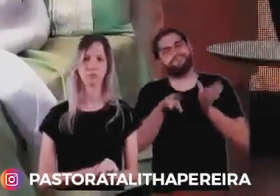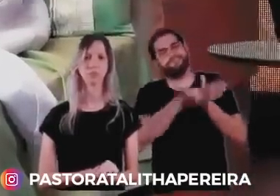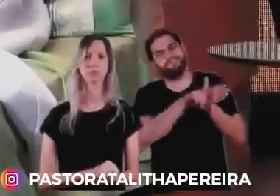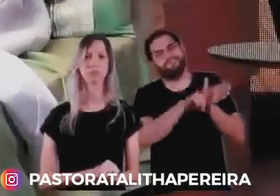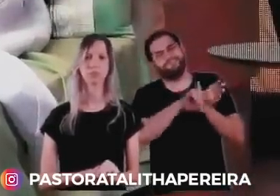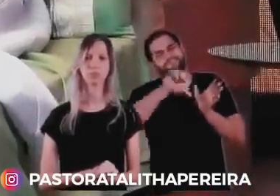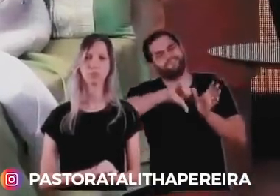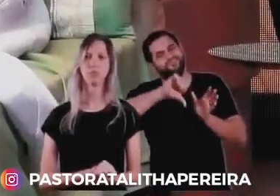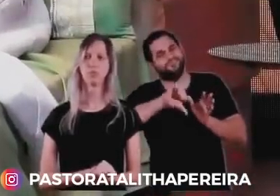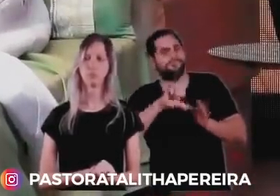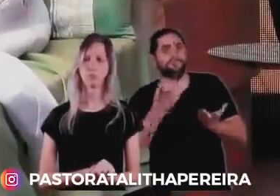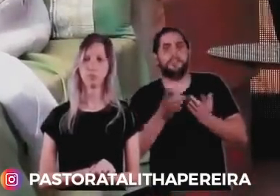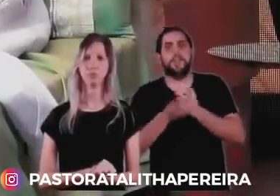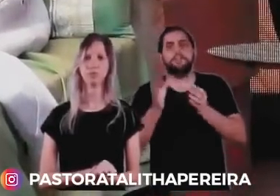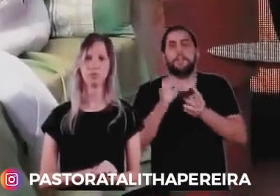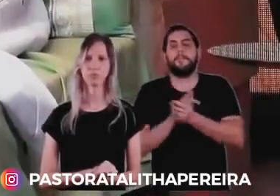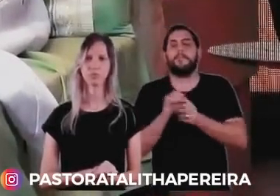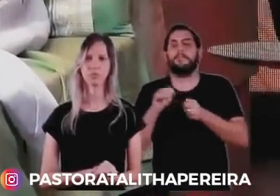desgaste no relacionamento.